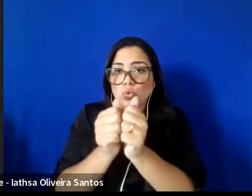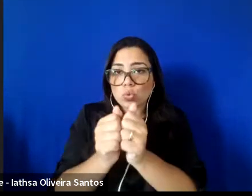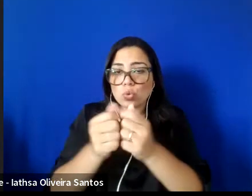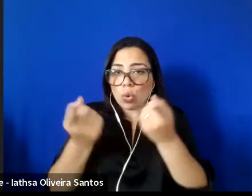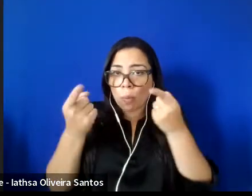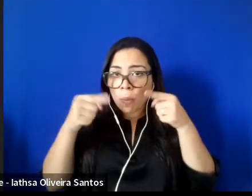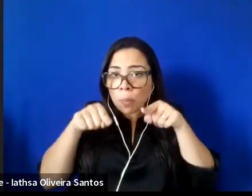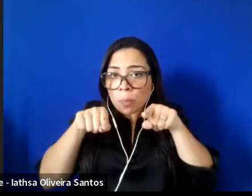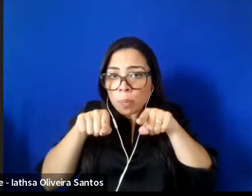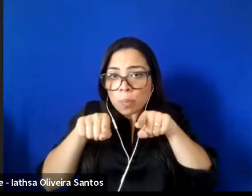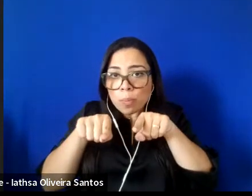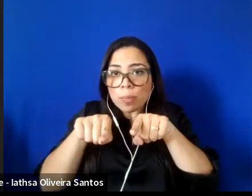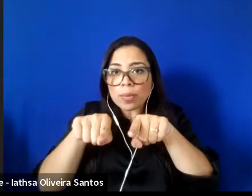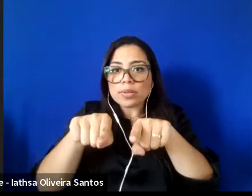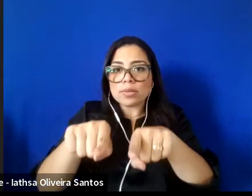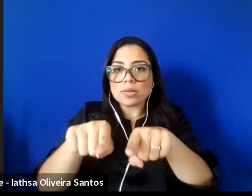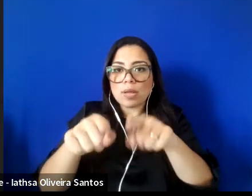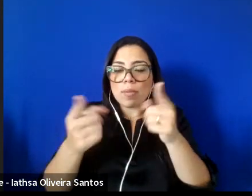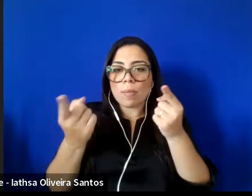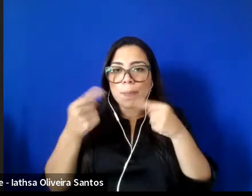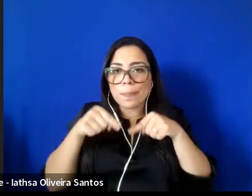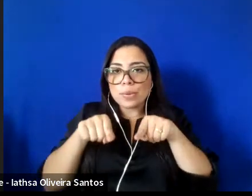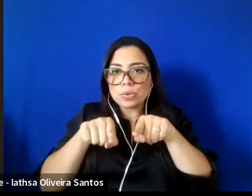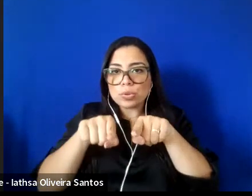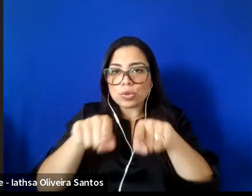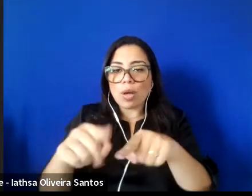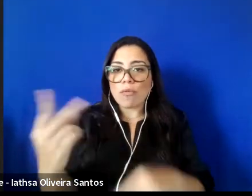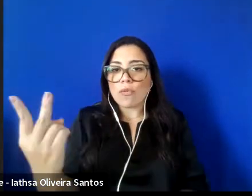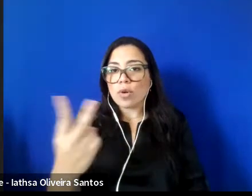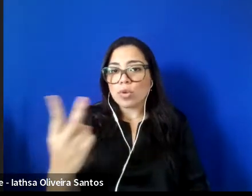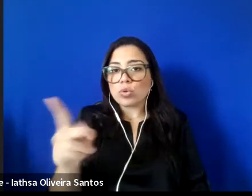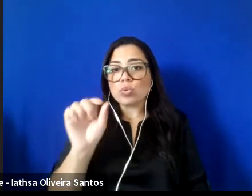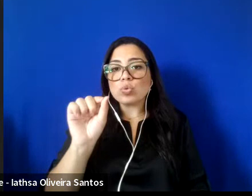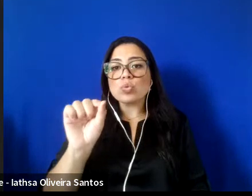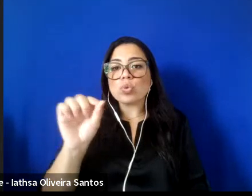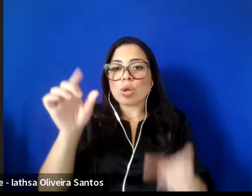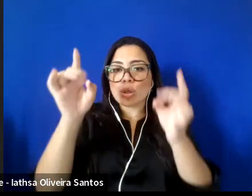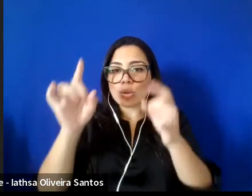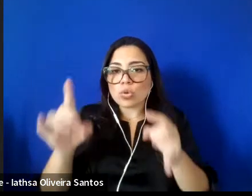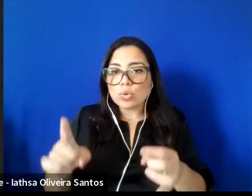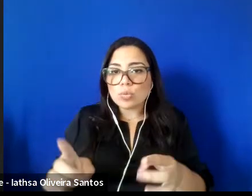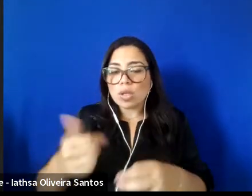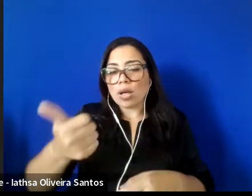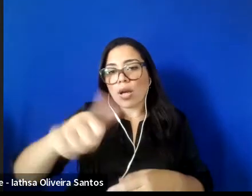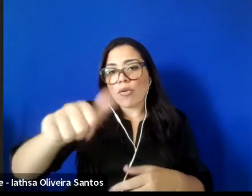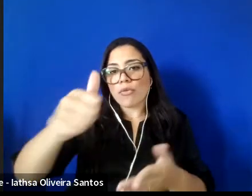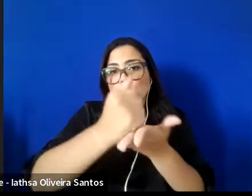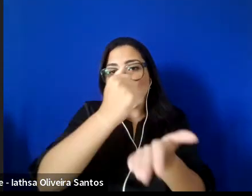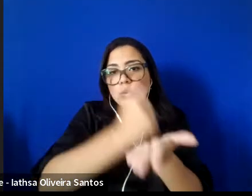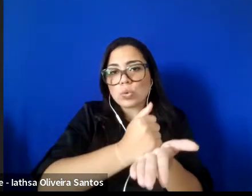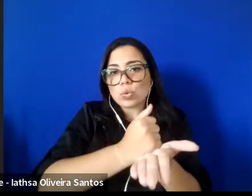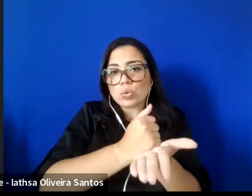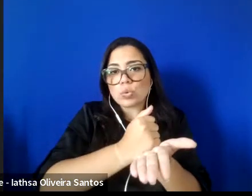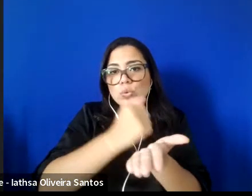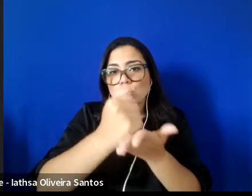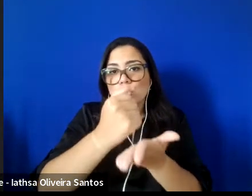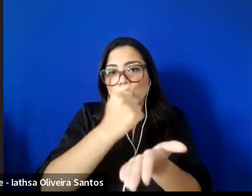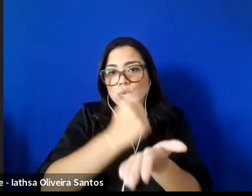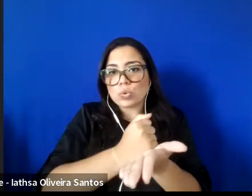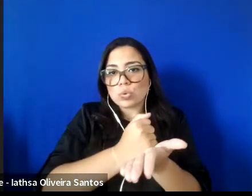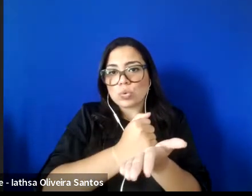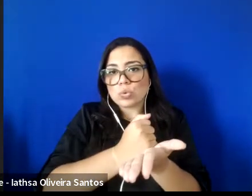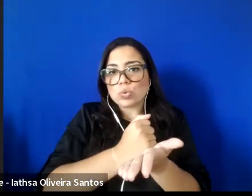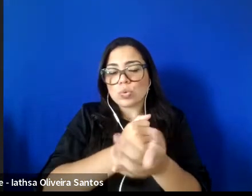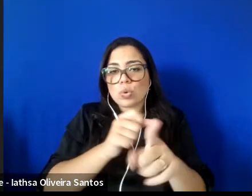entre esses dois ordenamentos no que tange especificamente à revisão contratual dos contratos, à revisão dos contratos